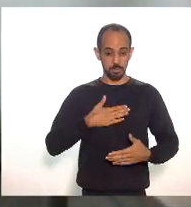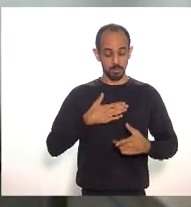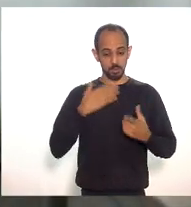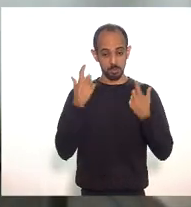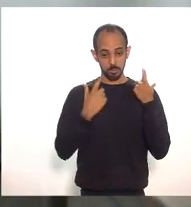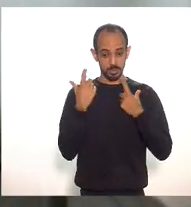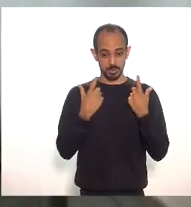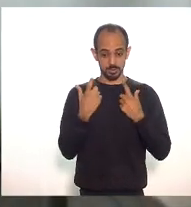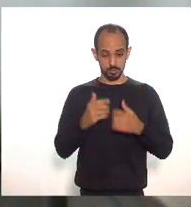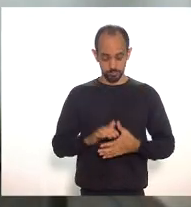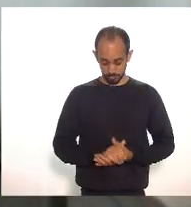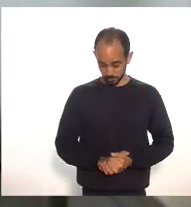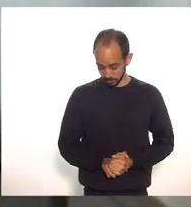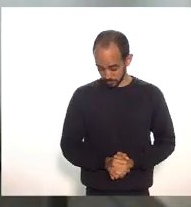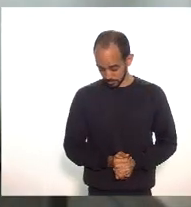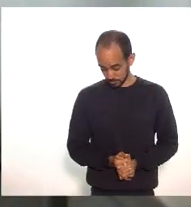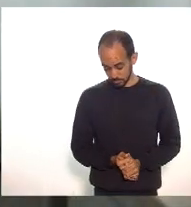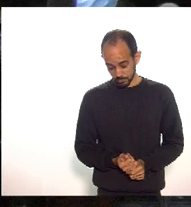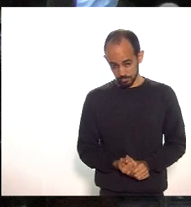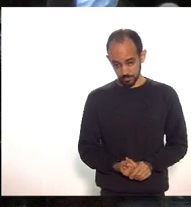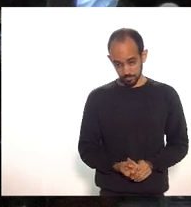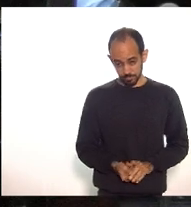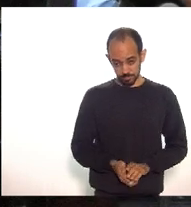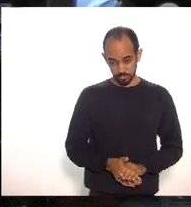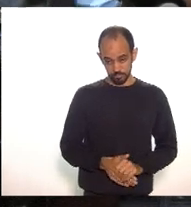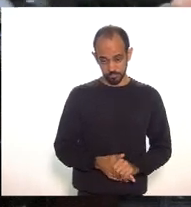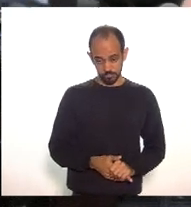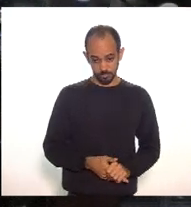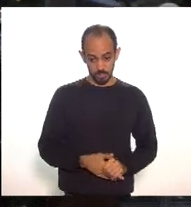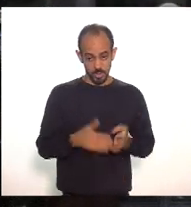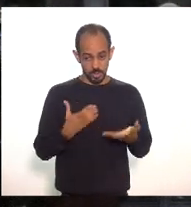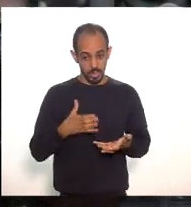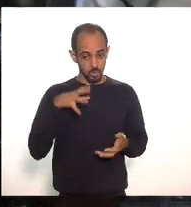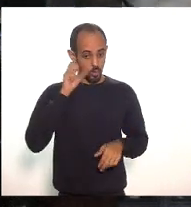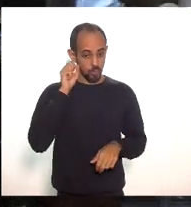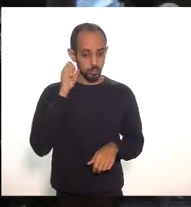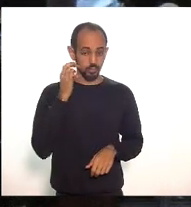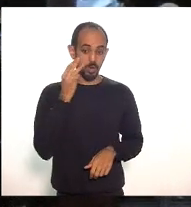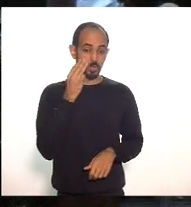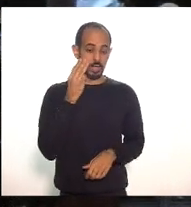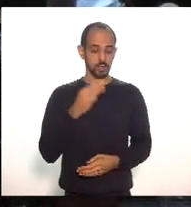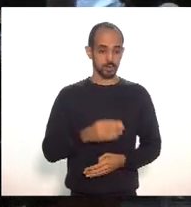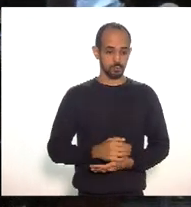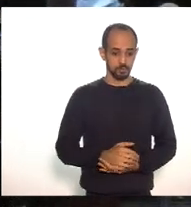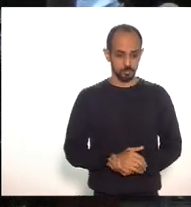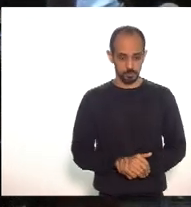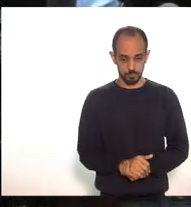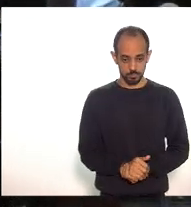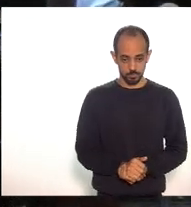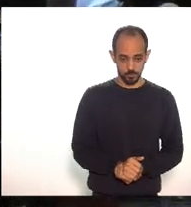proposta eu quero ouvir a deputada waldex seguida autora a ser em breve